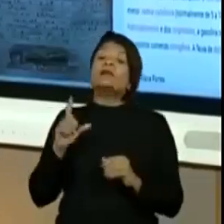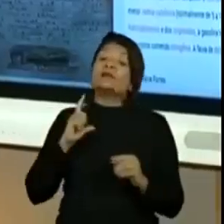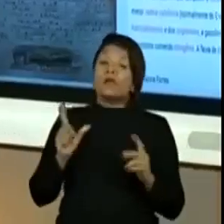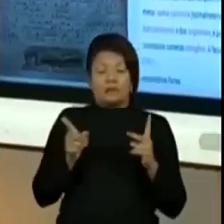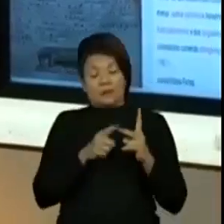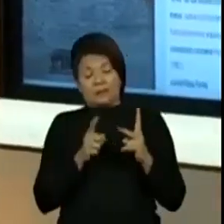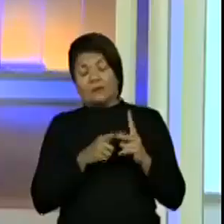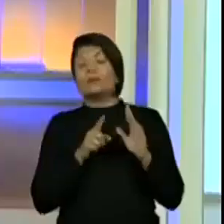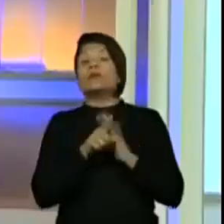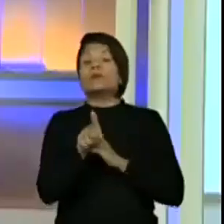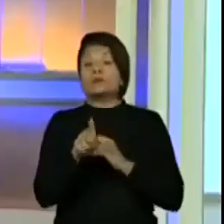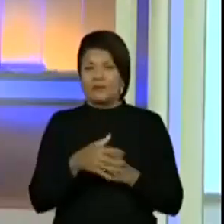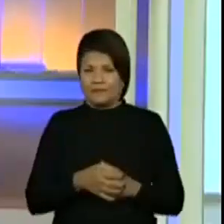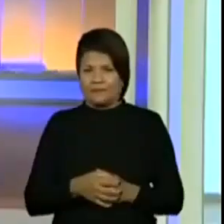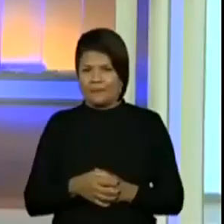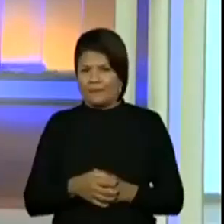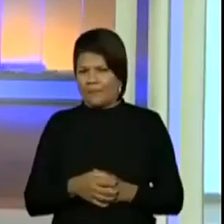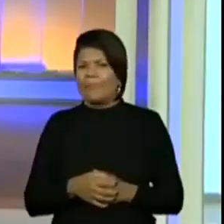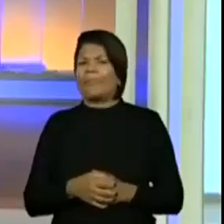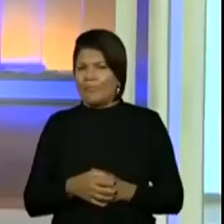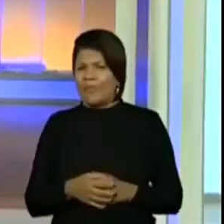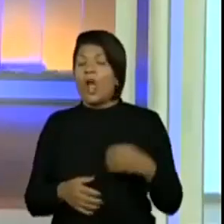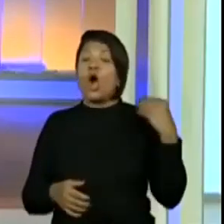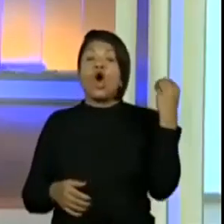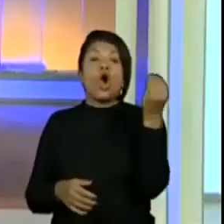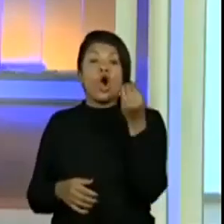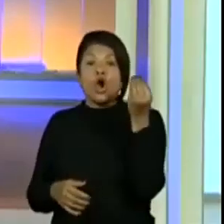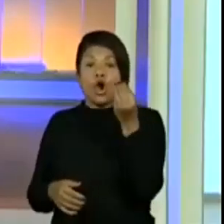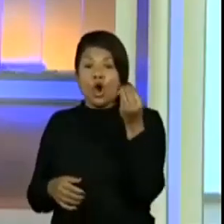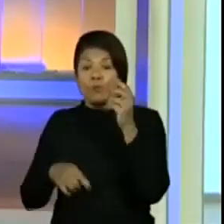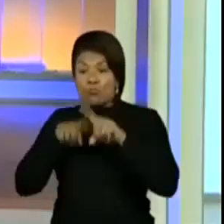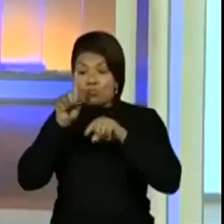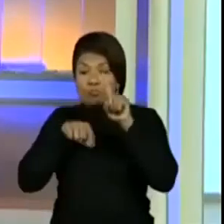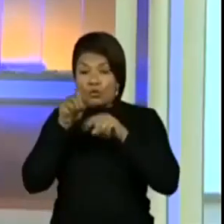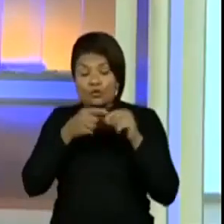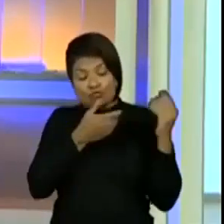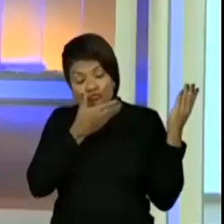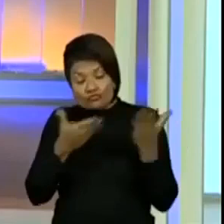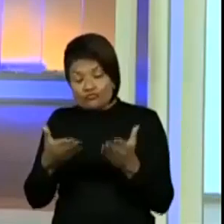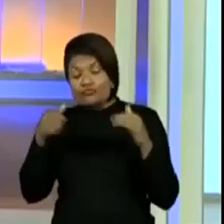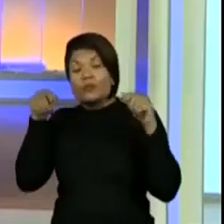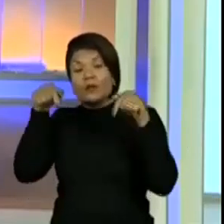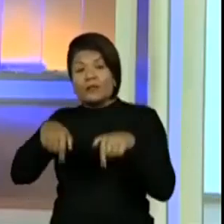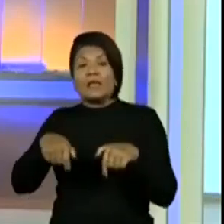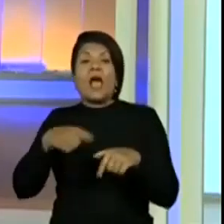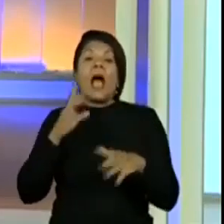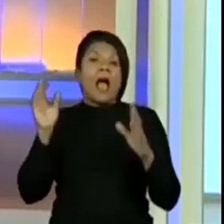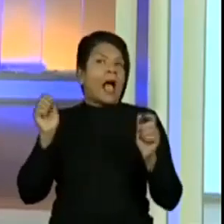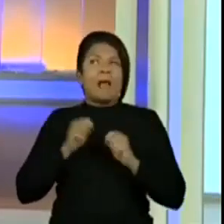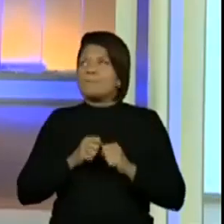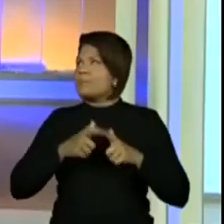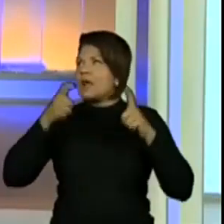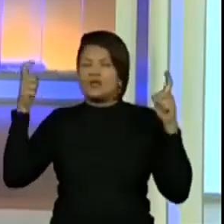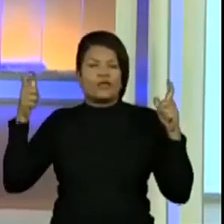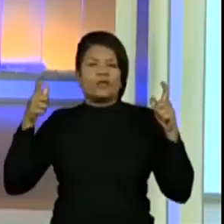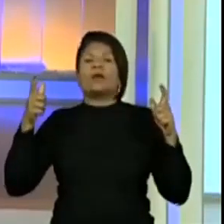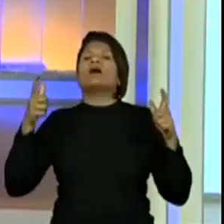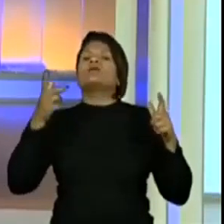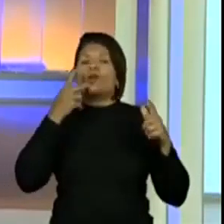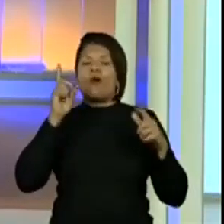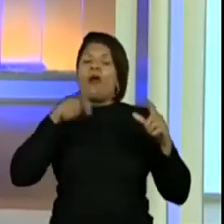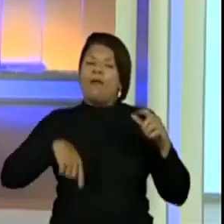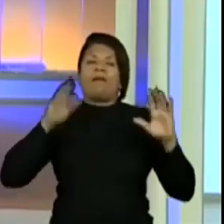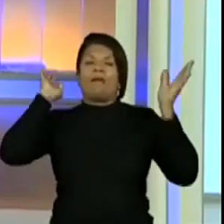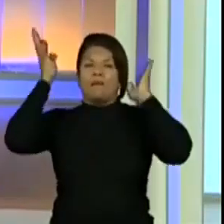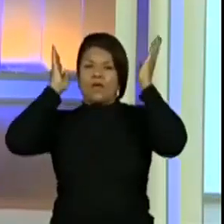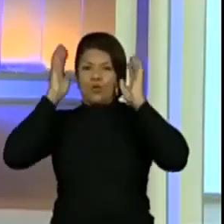pergunta. Como estes produtos chegam na nossa cidade? Geral colocou de caminhão. Geral. Caminhão